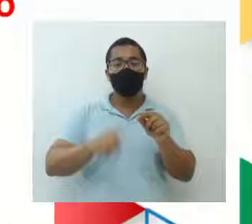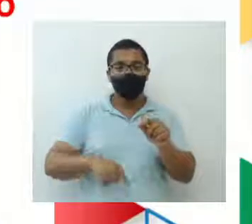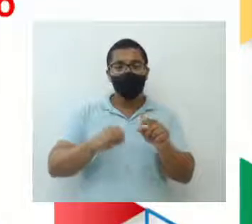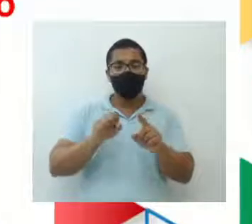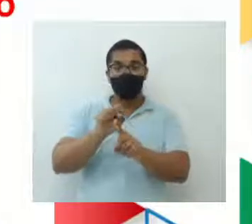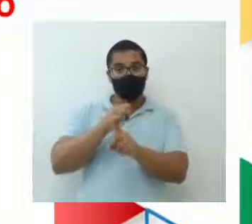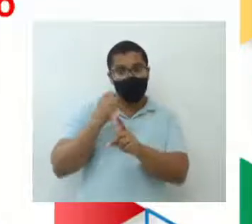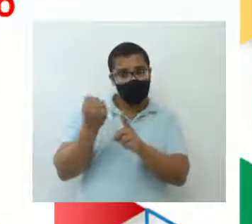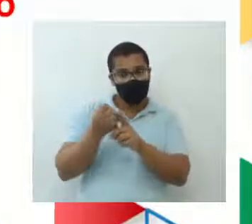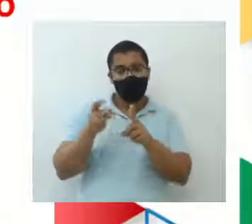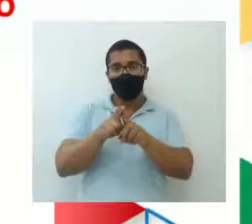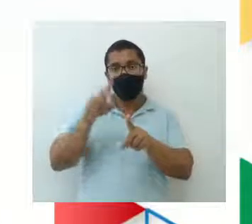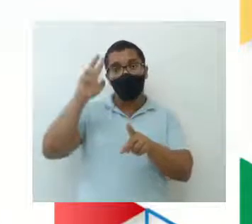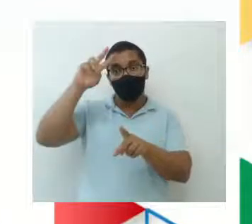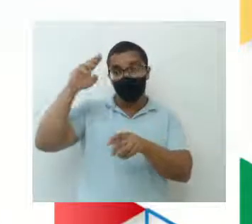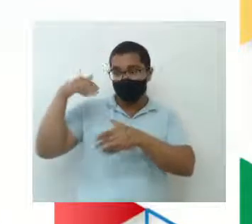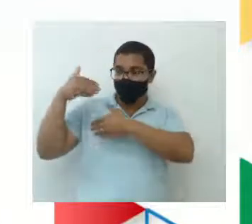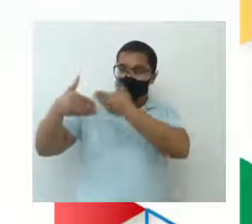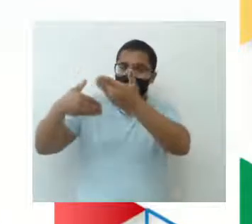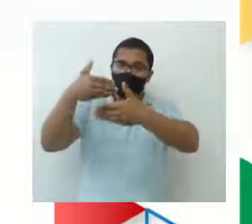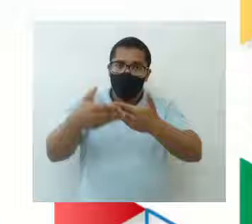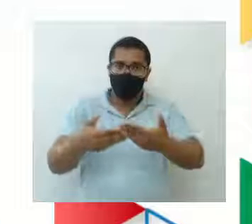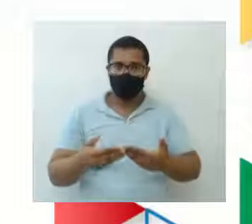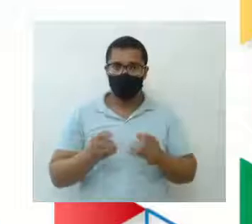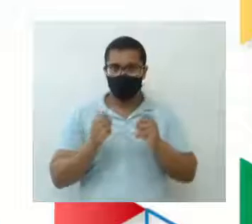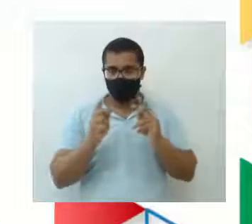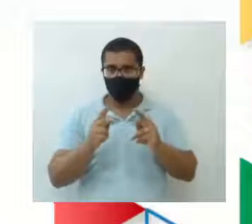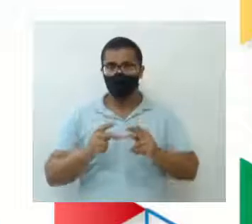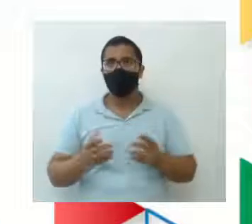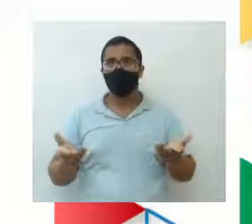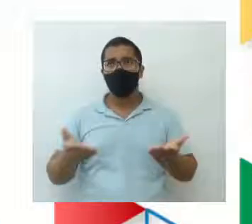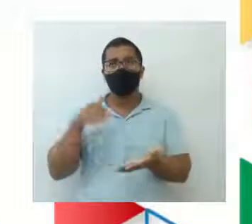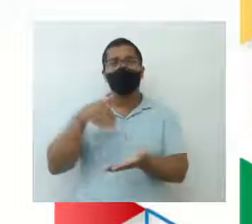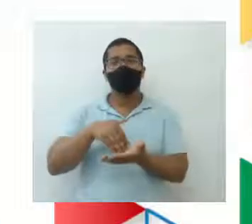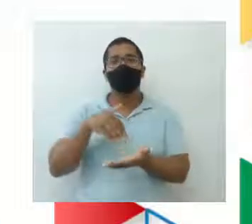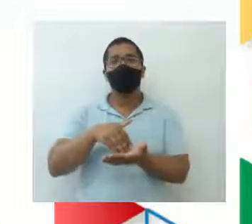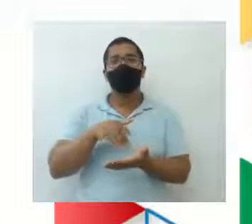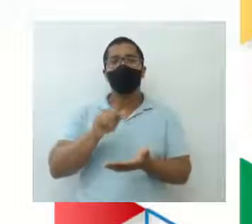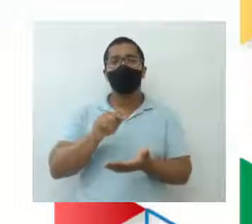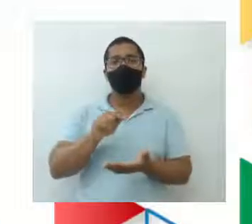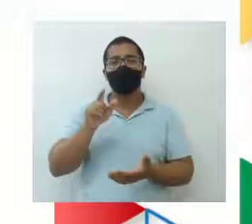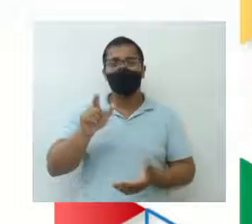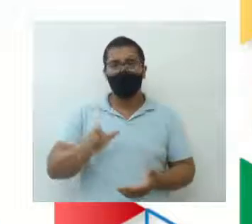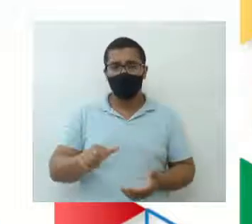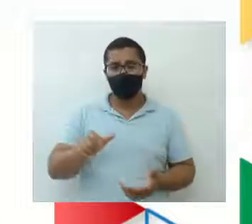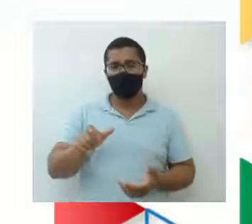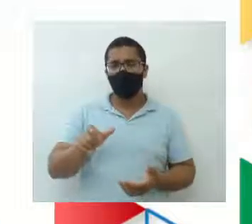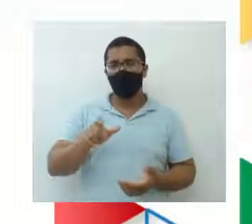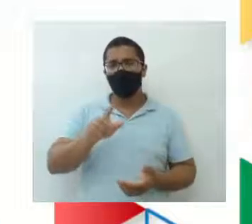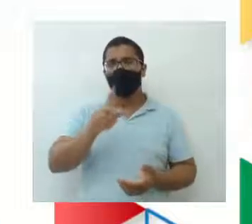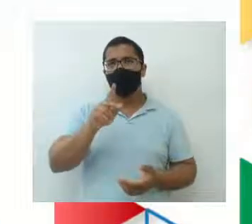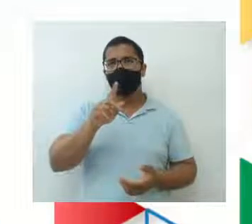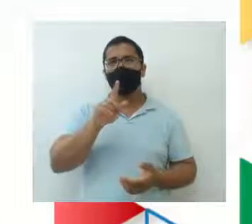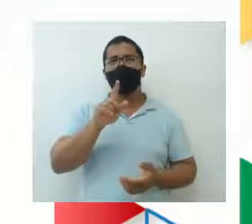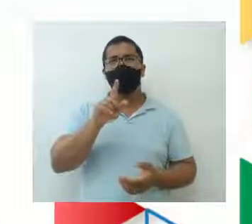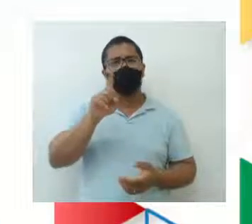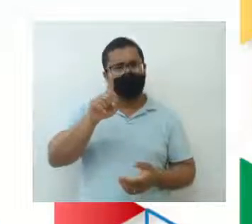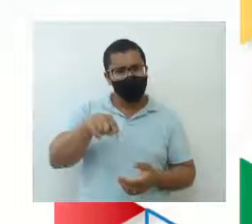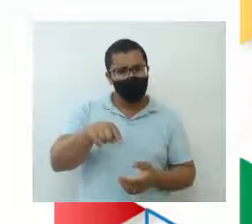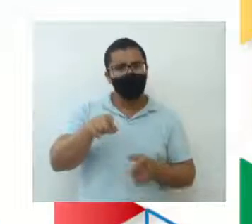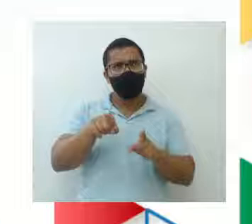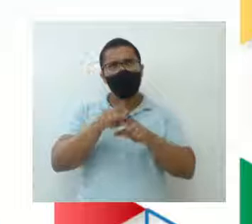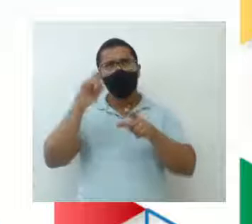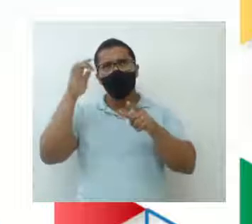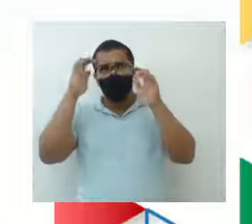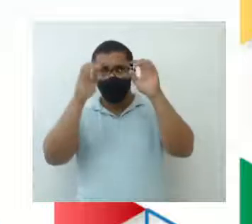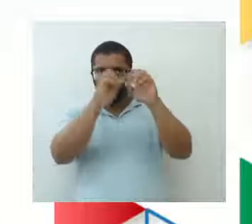social e historicamente. E aqui eu finalizo, como ser e pensar é uma e a